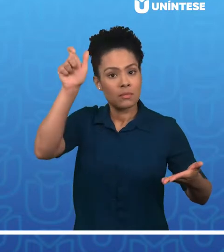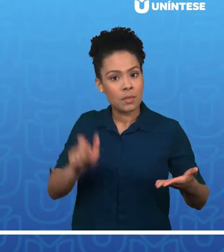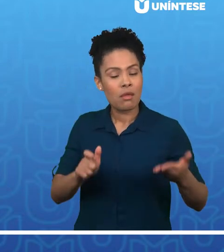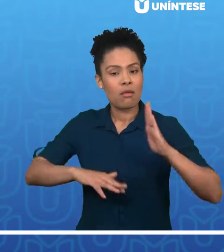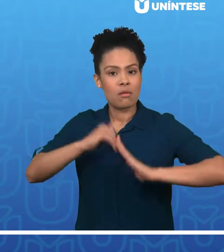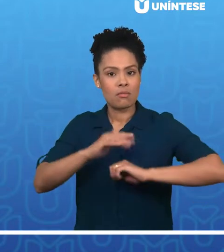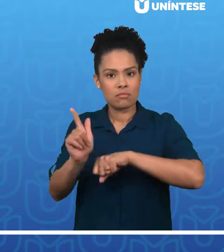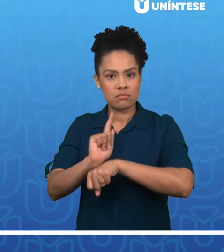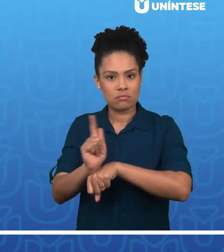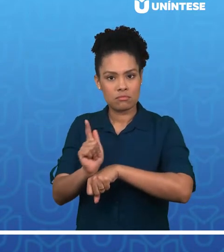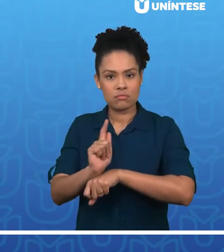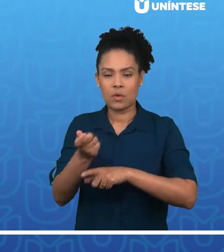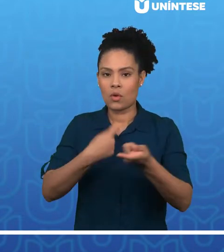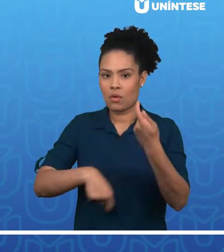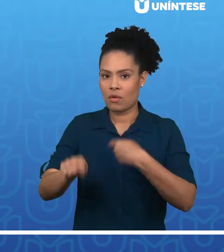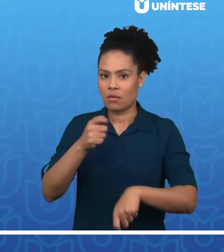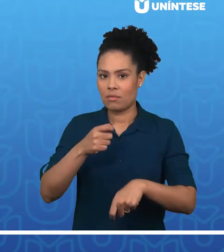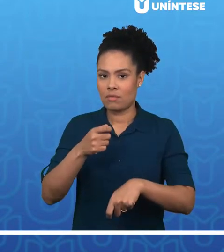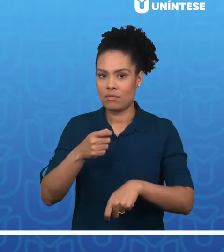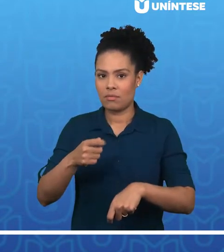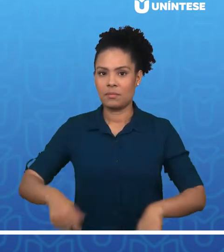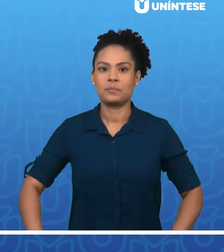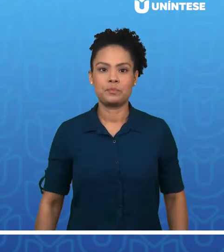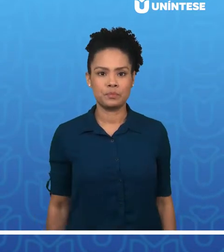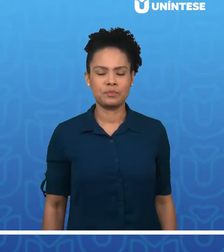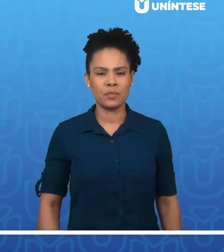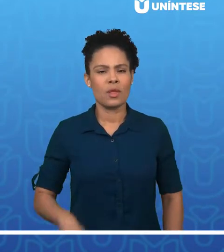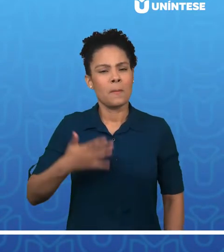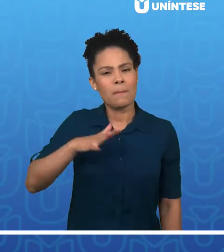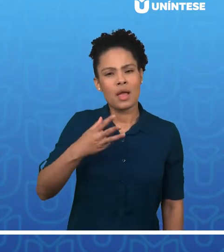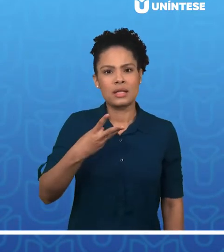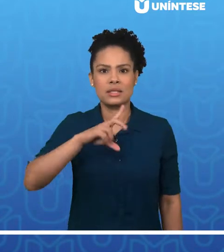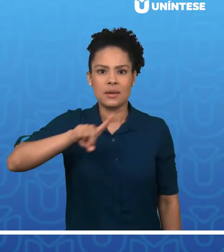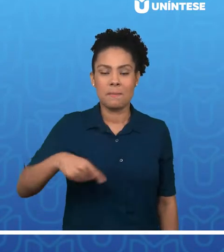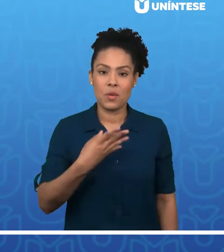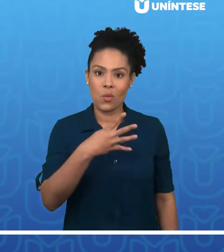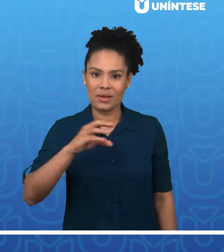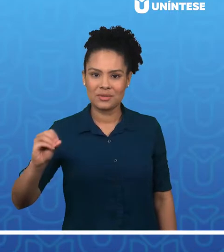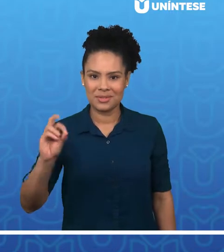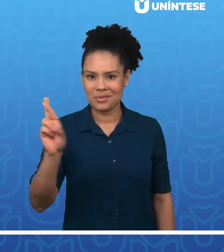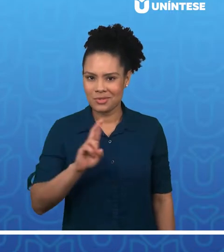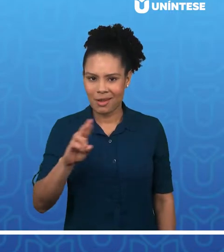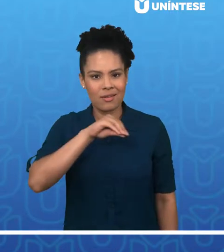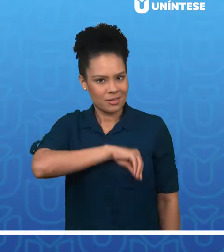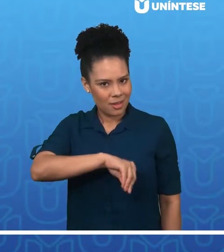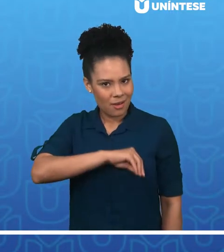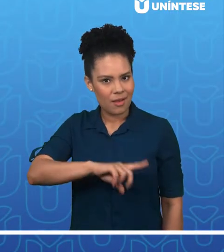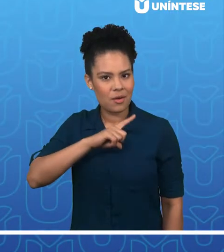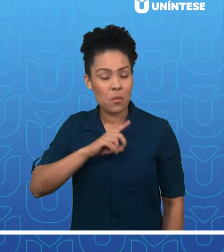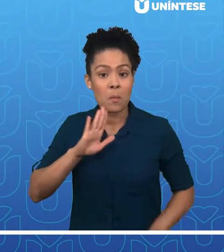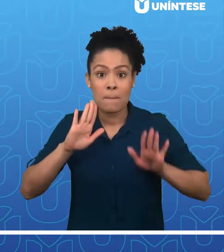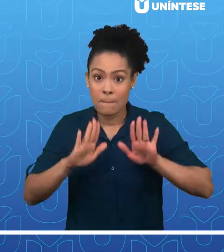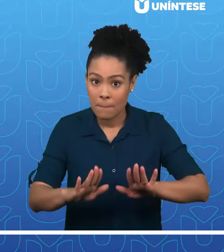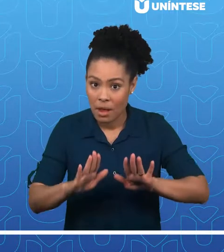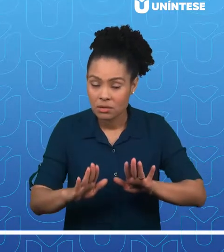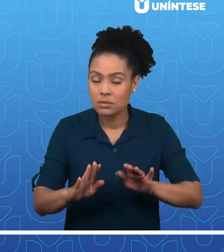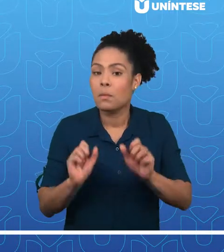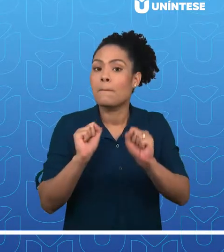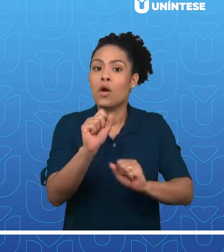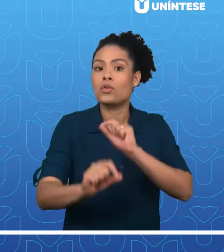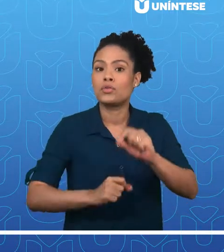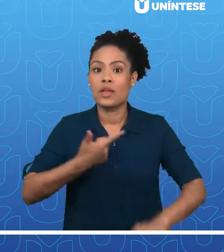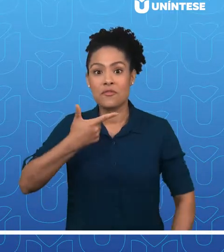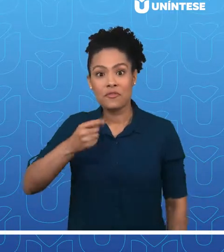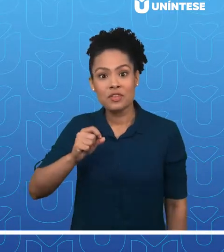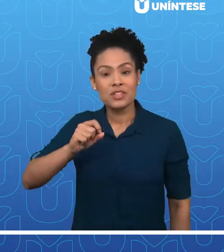Educa Mais Brasil, um gestor comercial em início de carreira ganha na casa dos R$ 3.400, mas esses